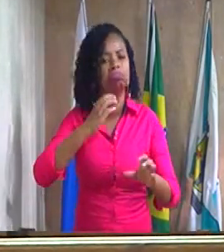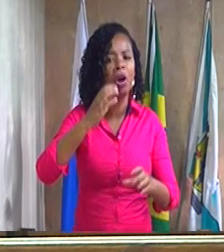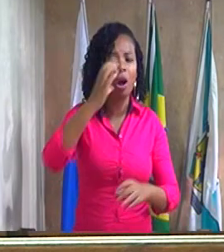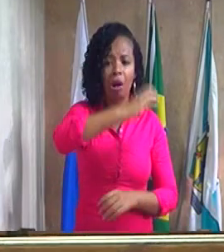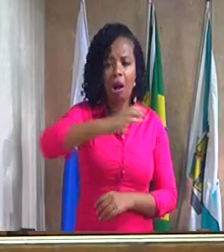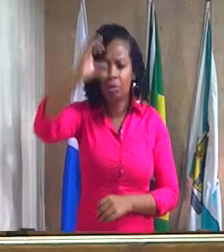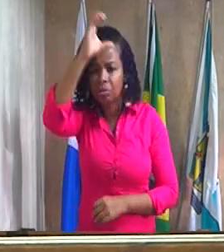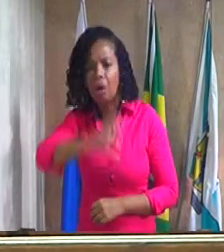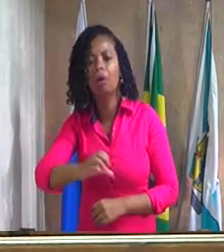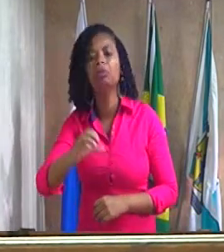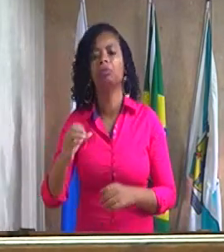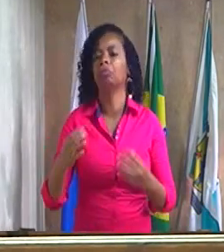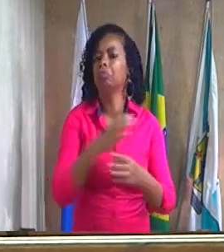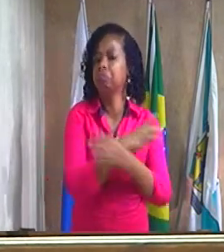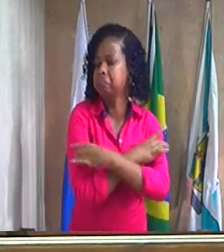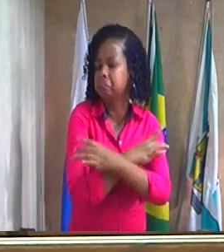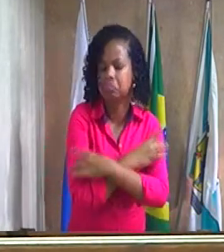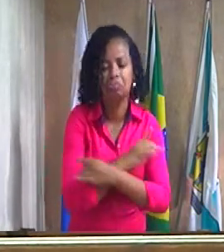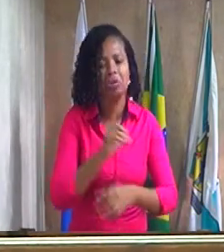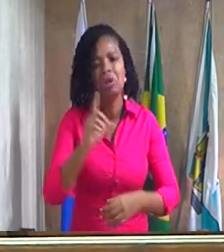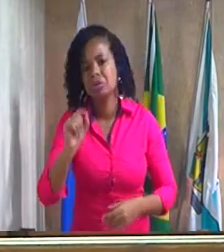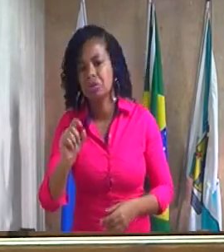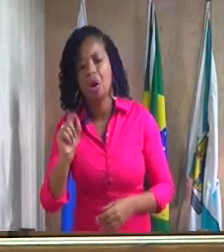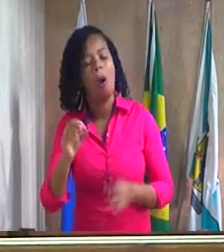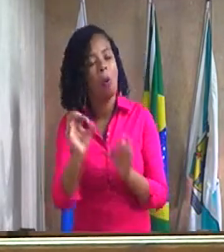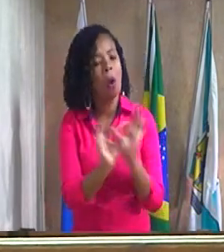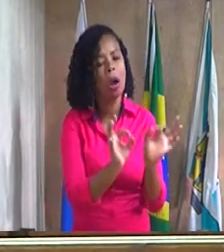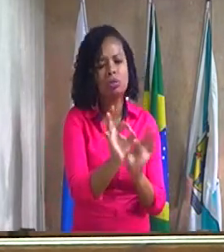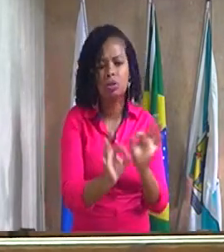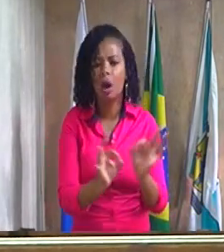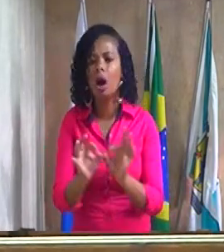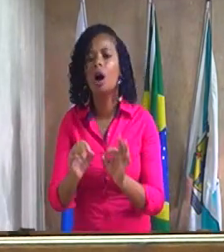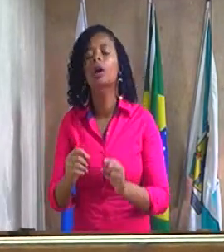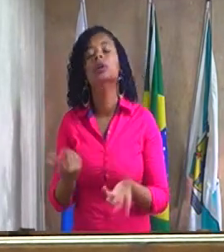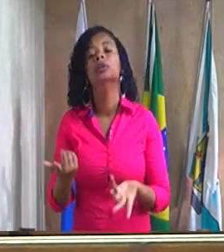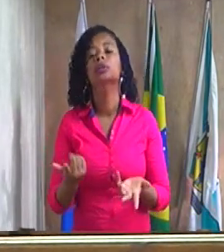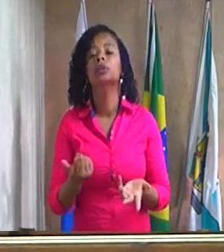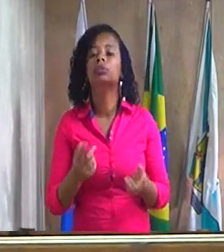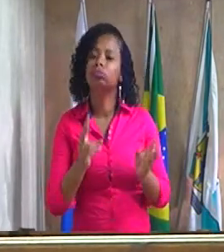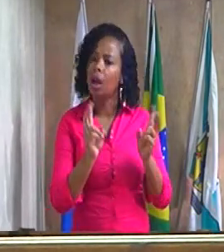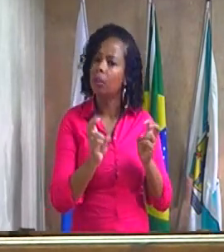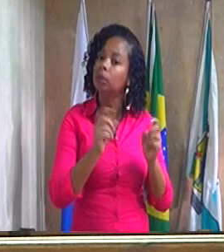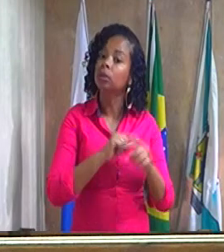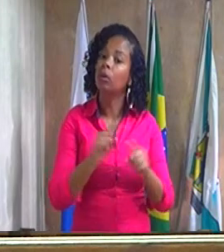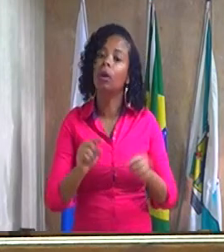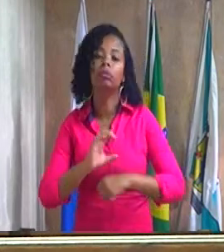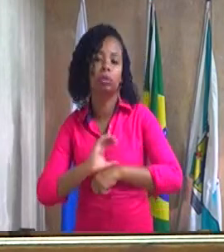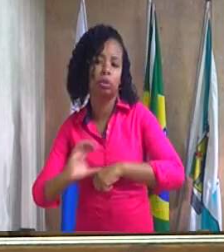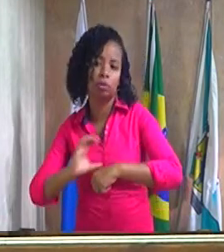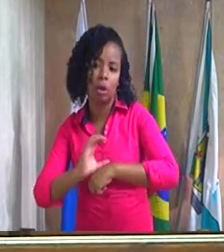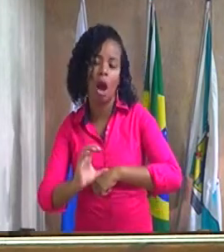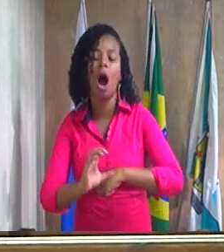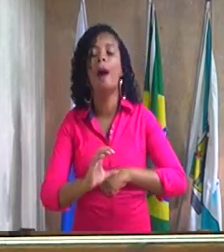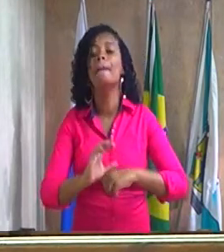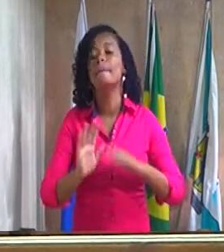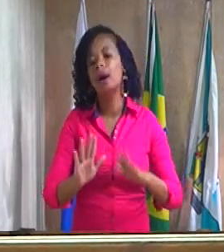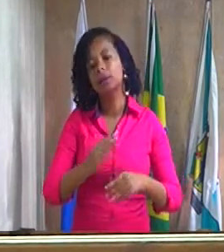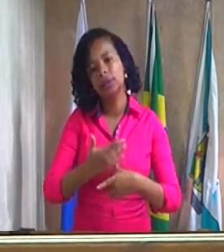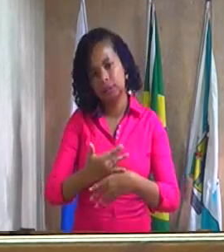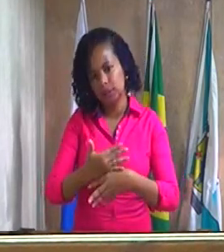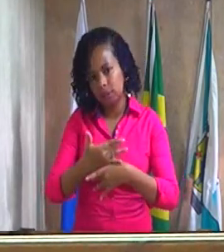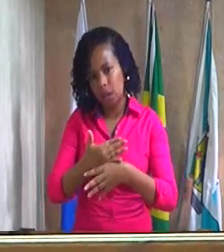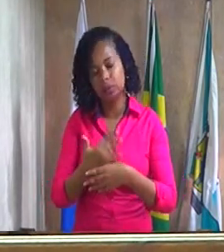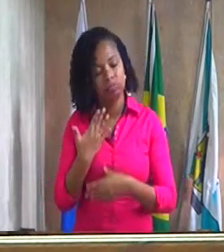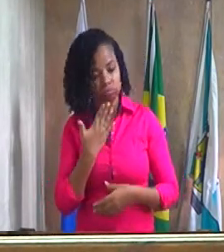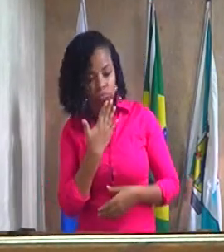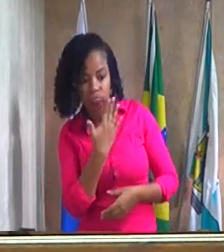Então, eu entendo, nesse momento, que a matéria não é inconstitucional, haja vista que a cidade ela está se